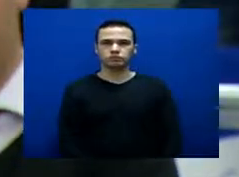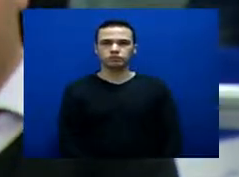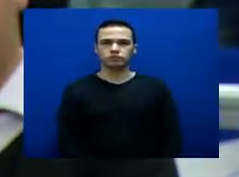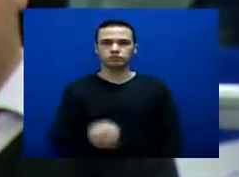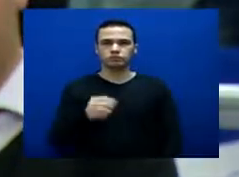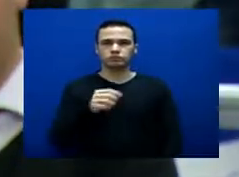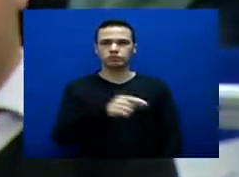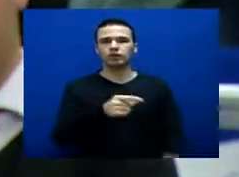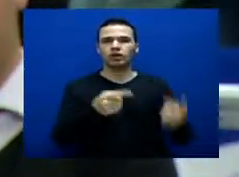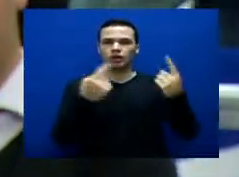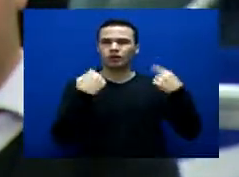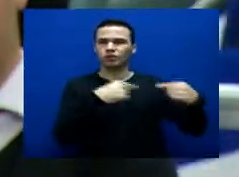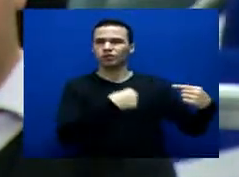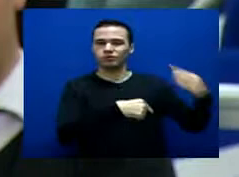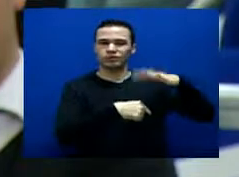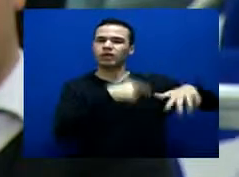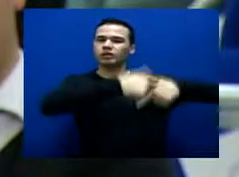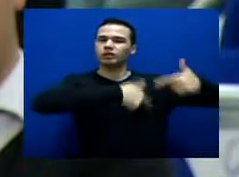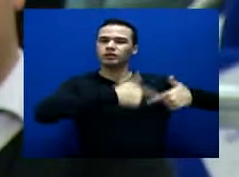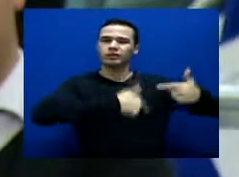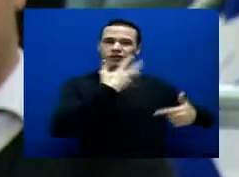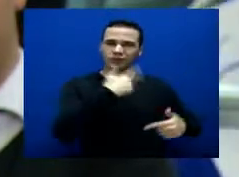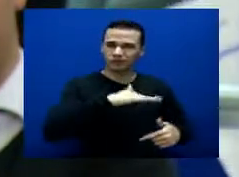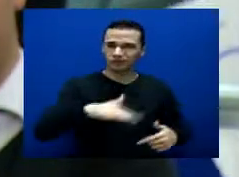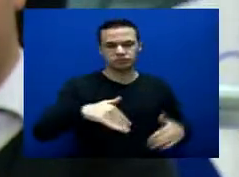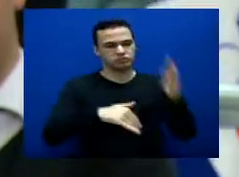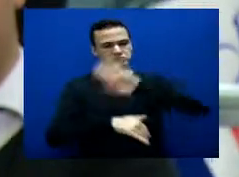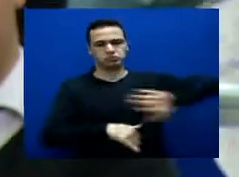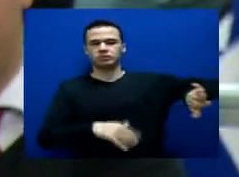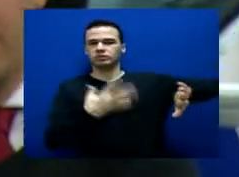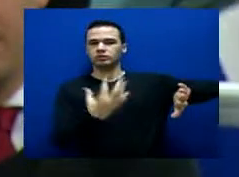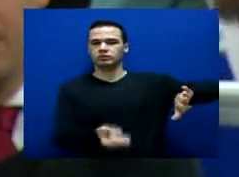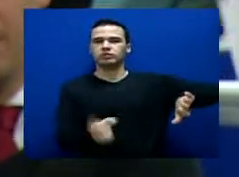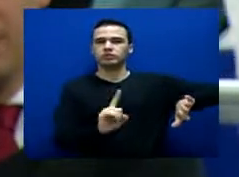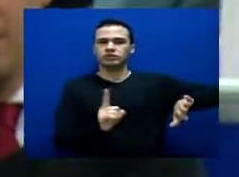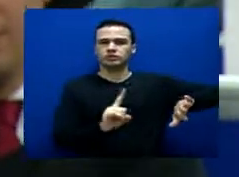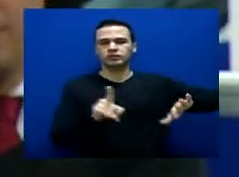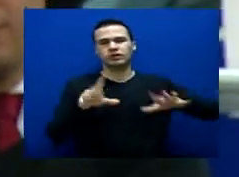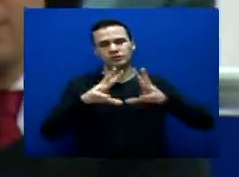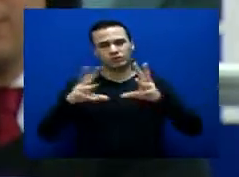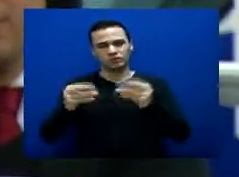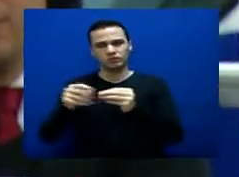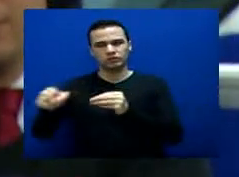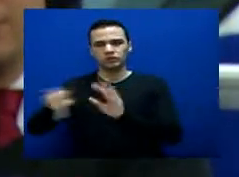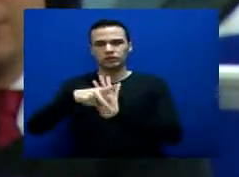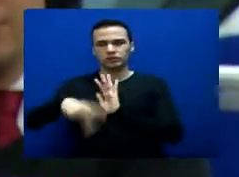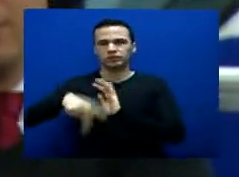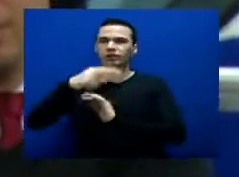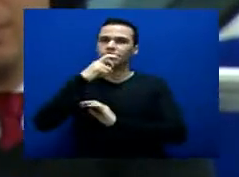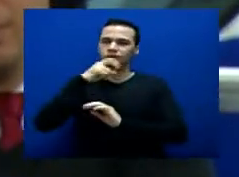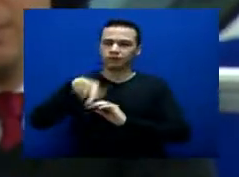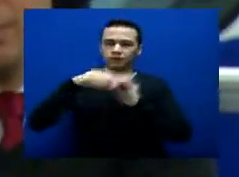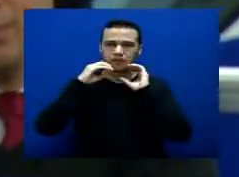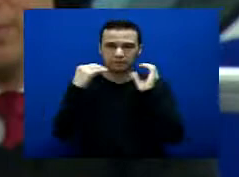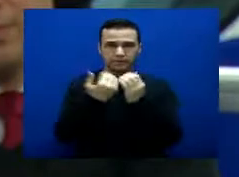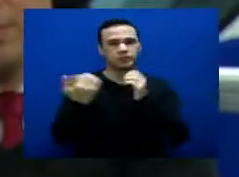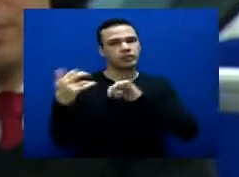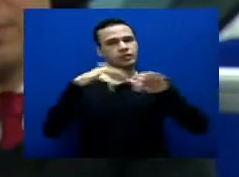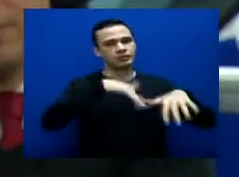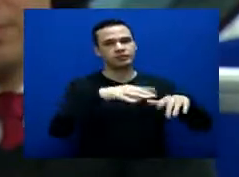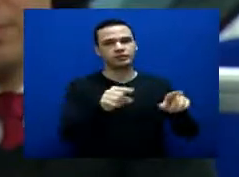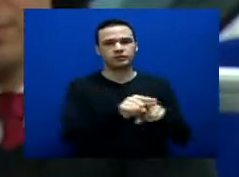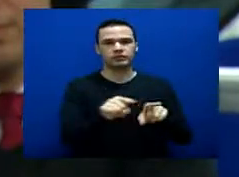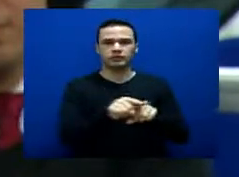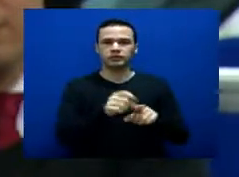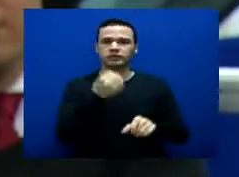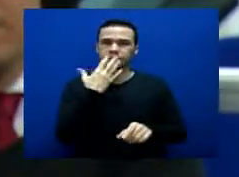Tarsis. Contra aí o trabalho infantil, que defendido por vários representantes no local, e a Câmara se fez presente. Então, esses são